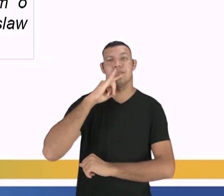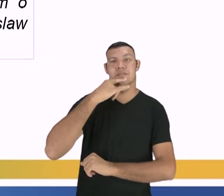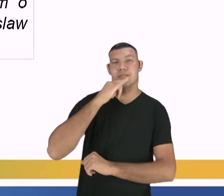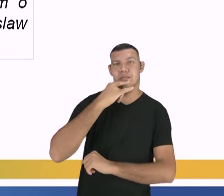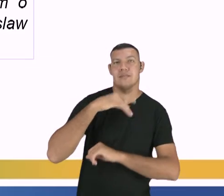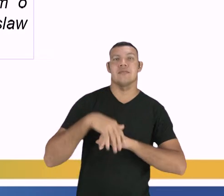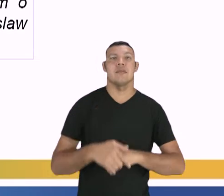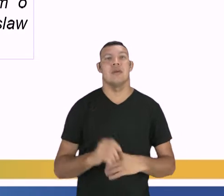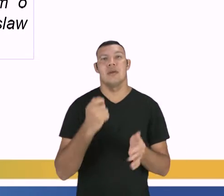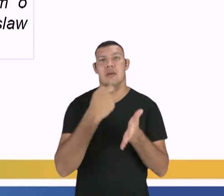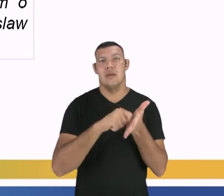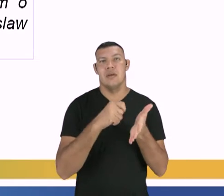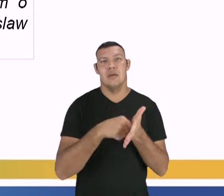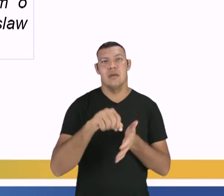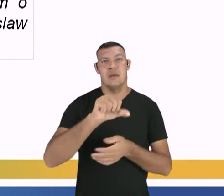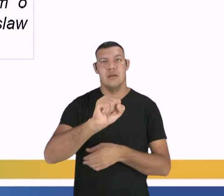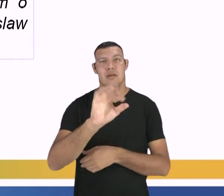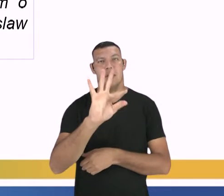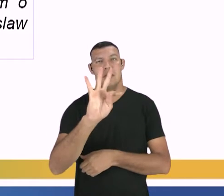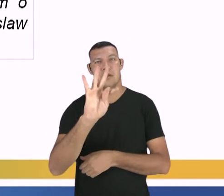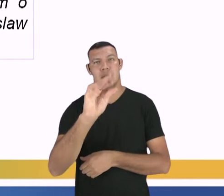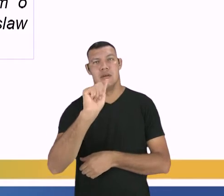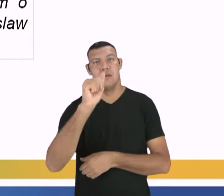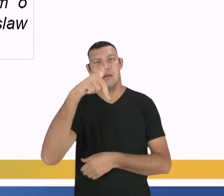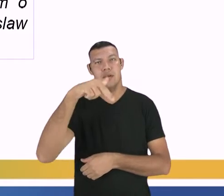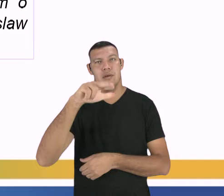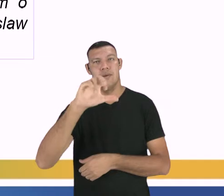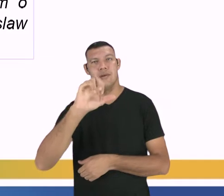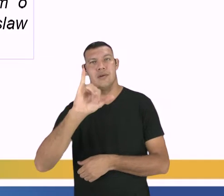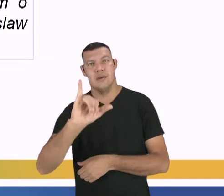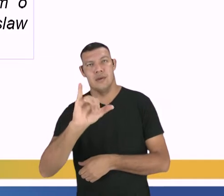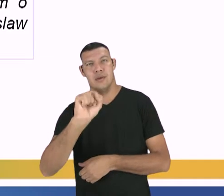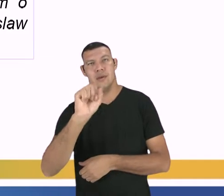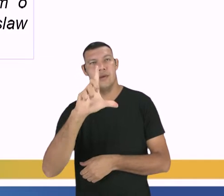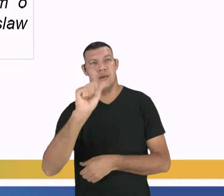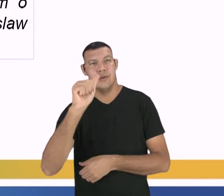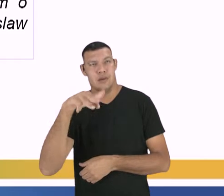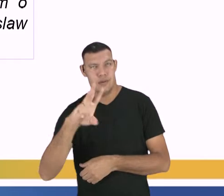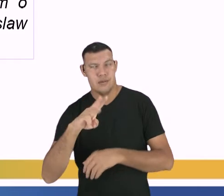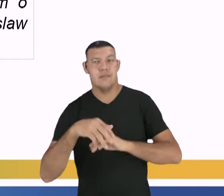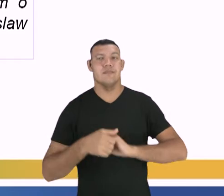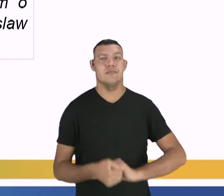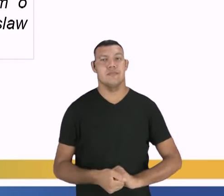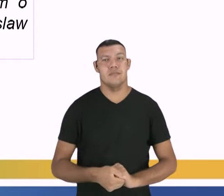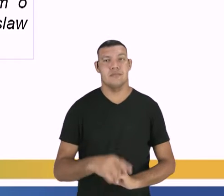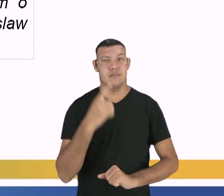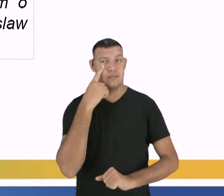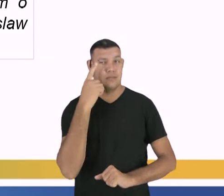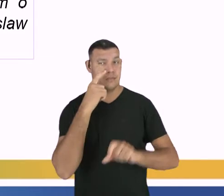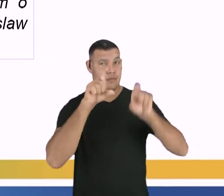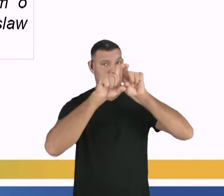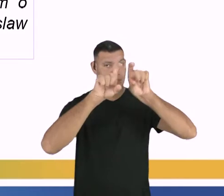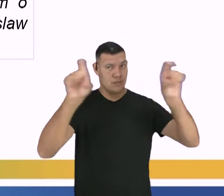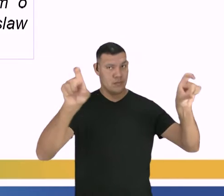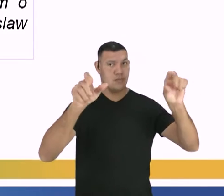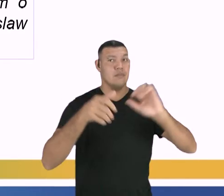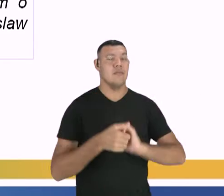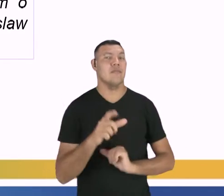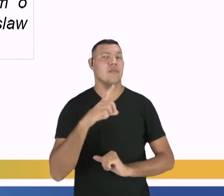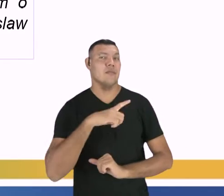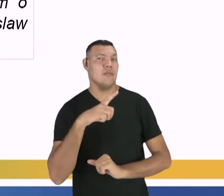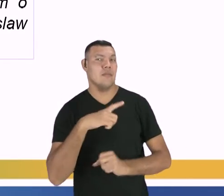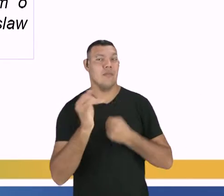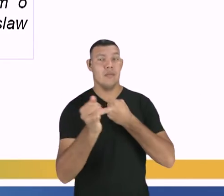Cachaça, do escritor Estânio Ponta Preta. Então, observem que neste caso aí, a gente tem